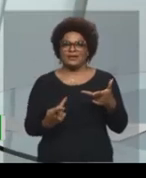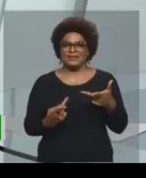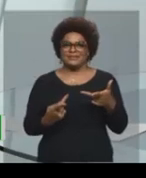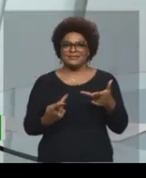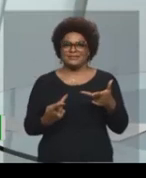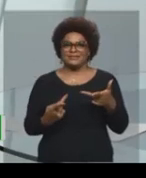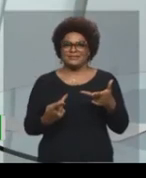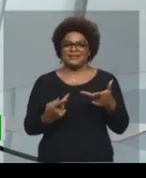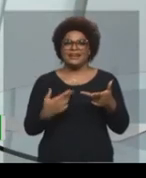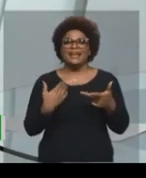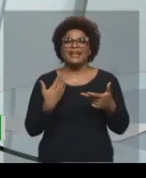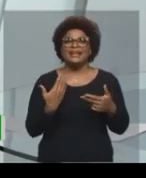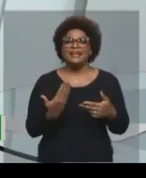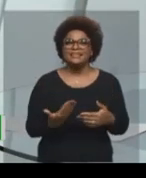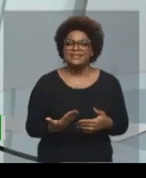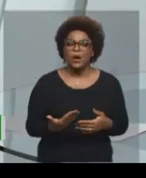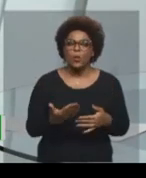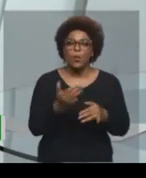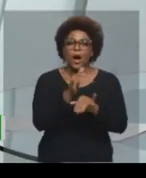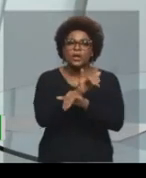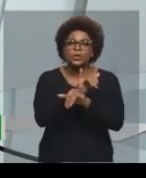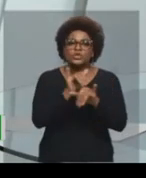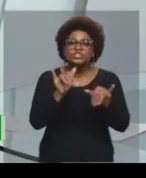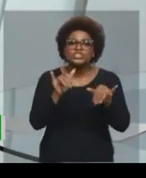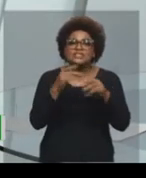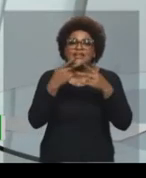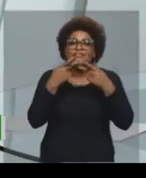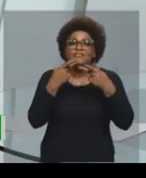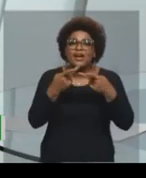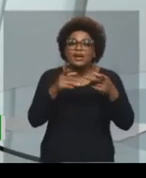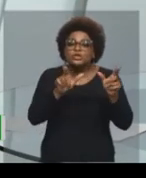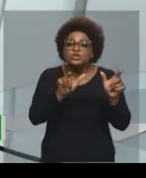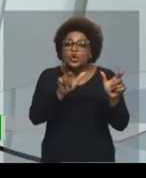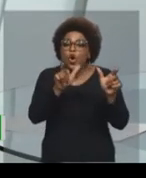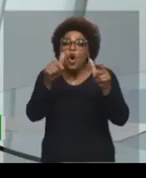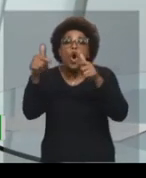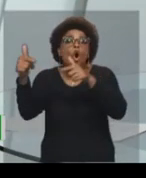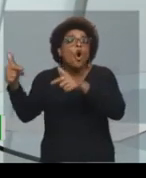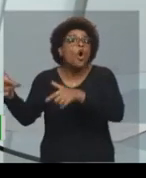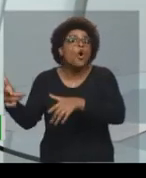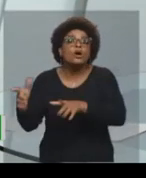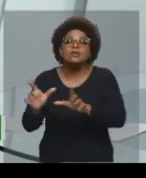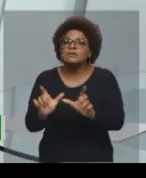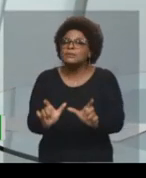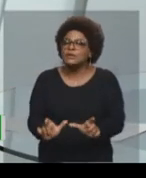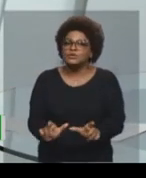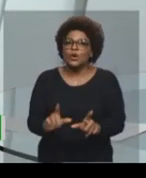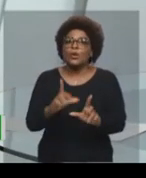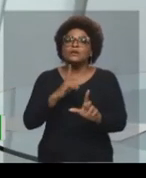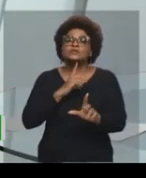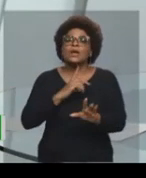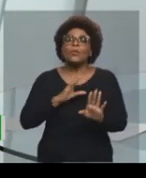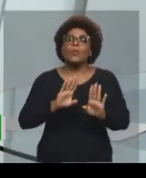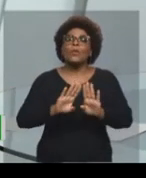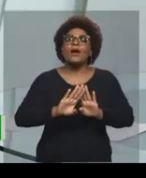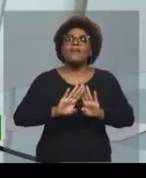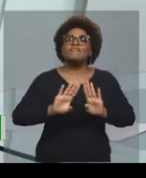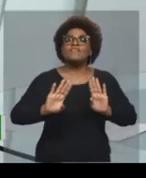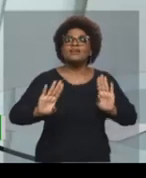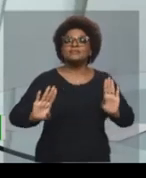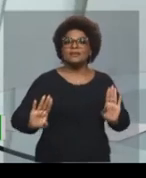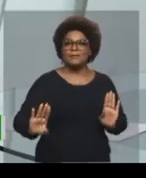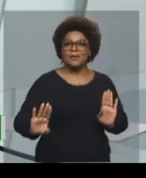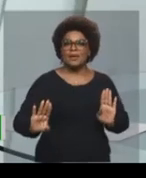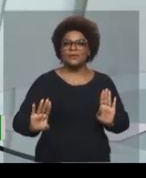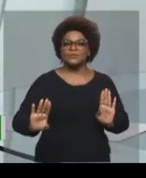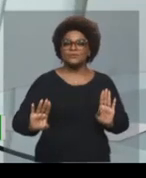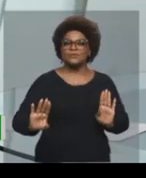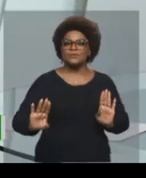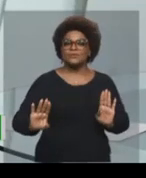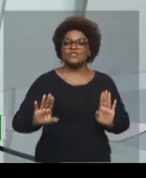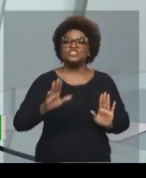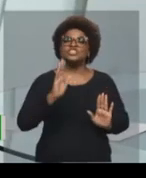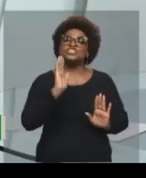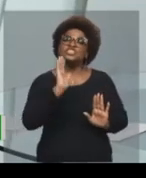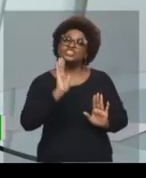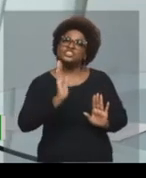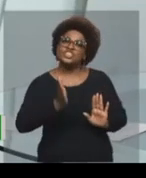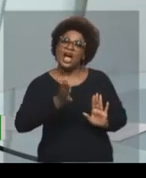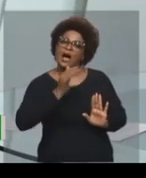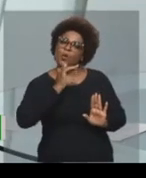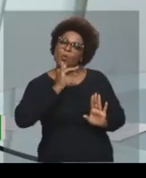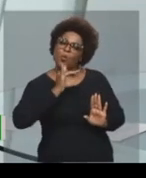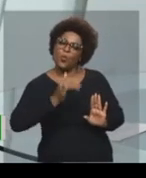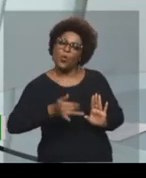de outros, né, de outras pessoas, de outras situações, é o afastamento. O relato pessoal, ele precisa,